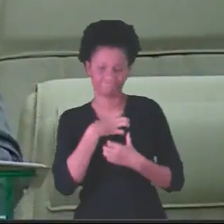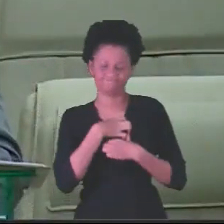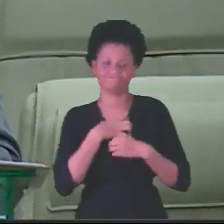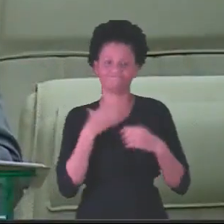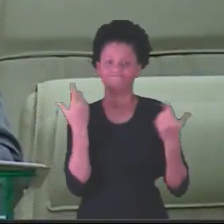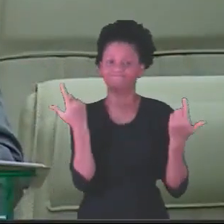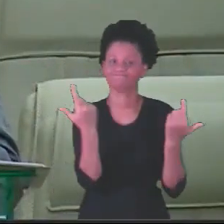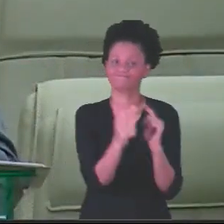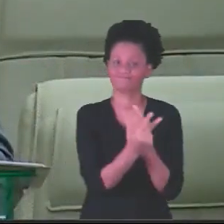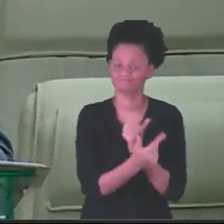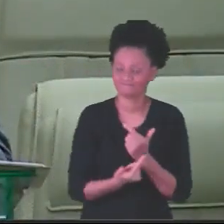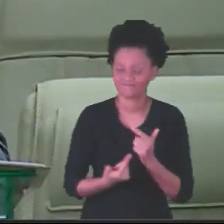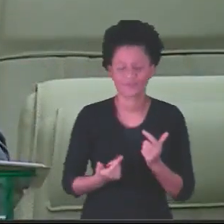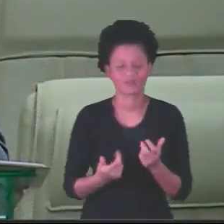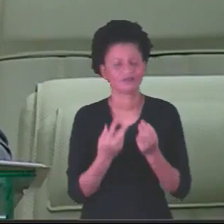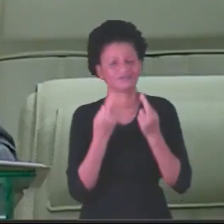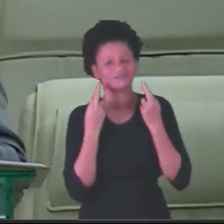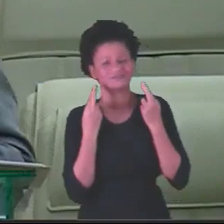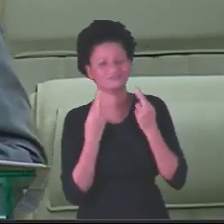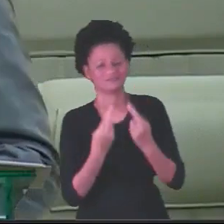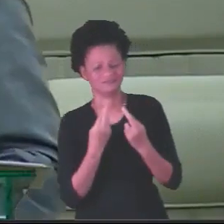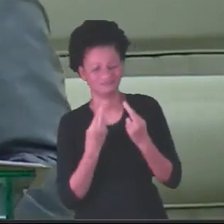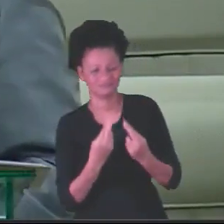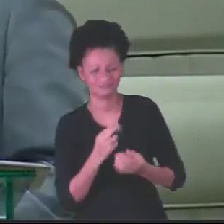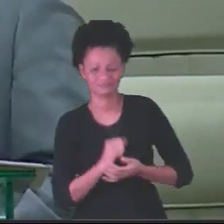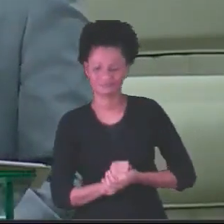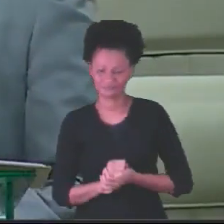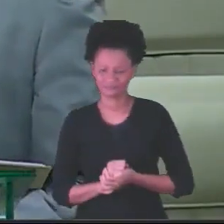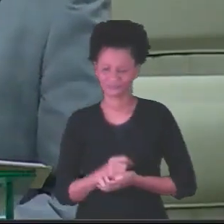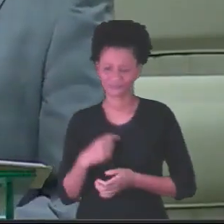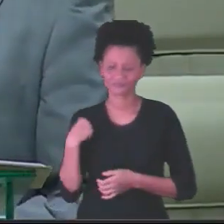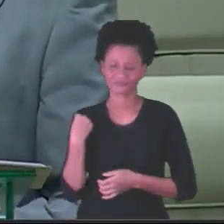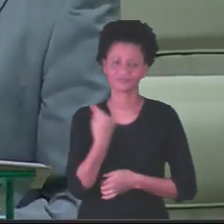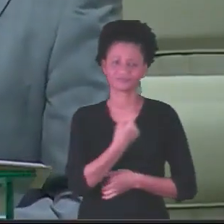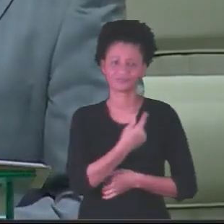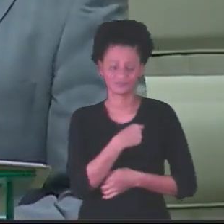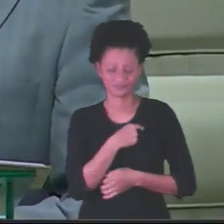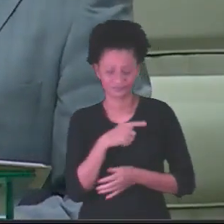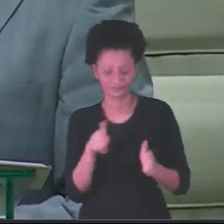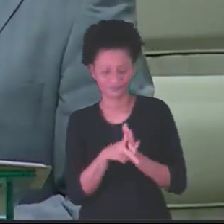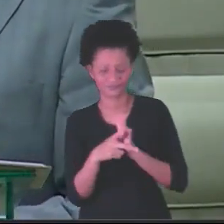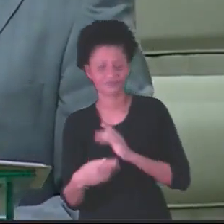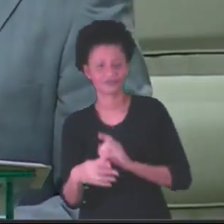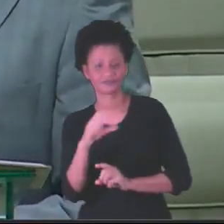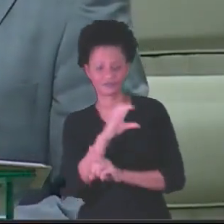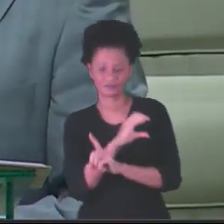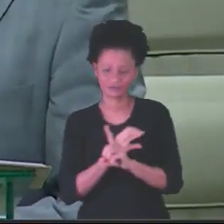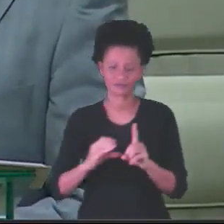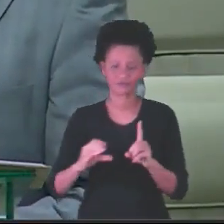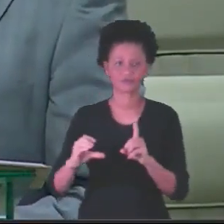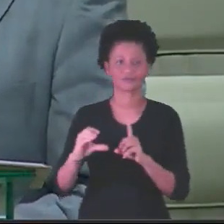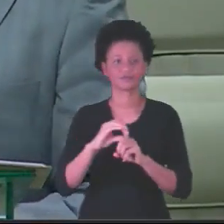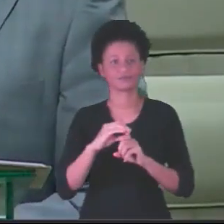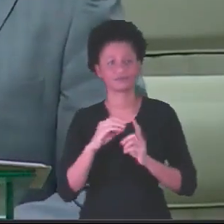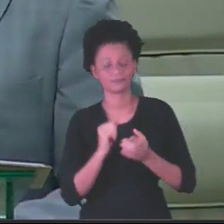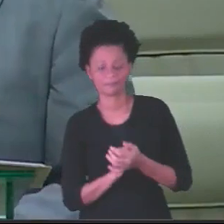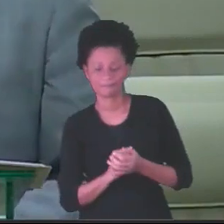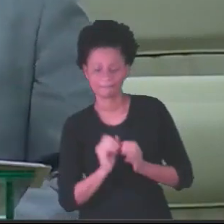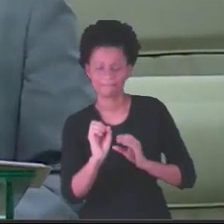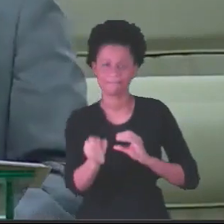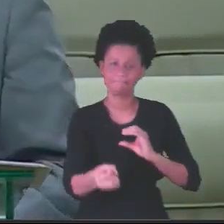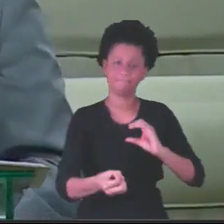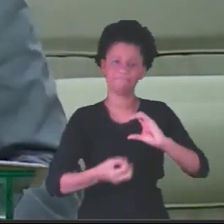esperança de que muitas vezes nós aqui nos cultos pessoas mandam mensagem no